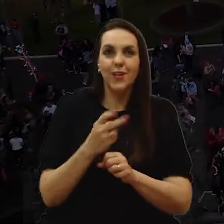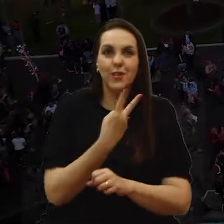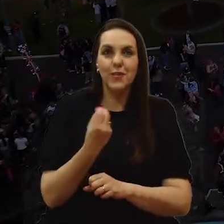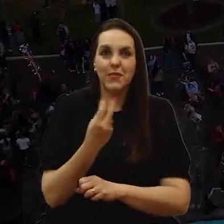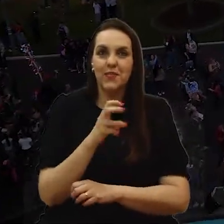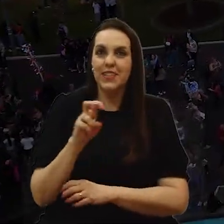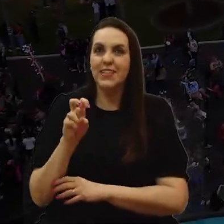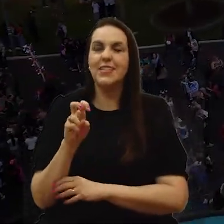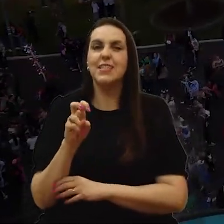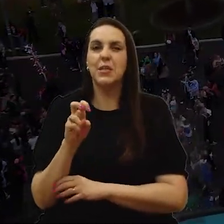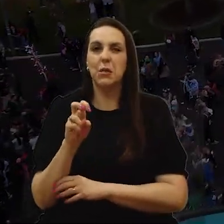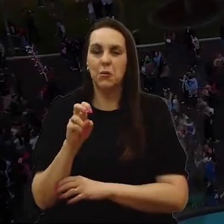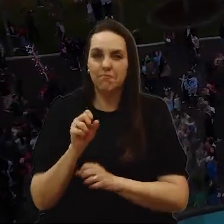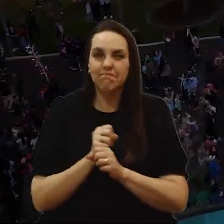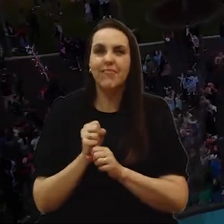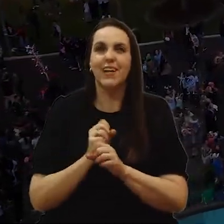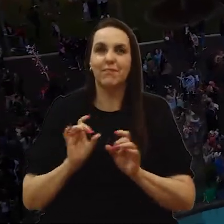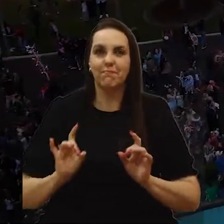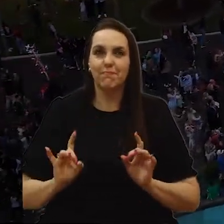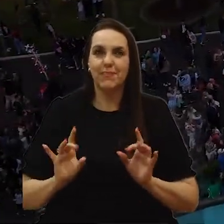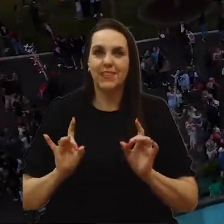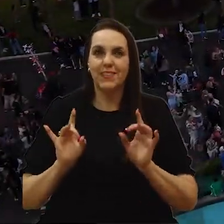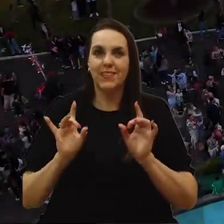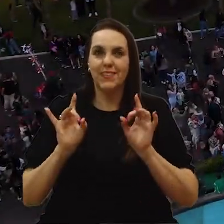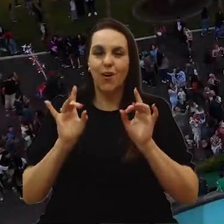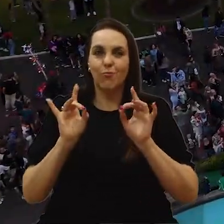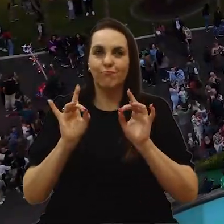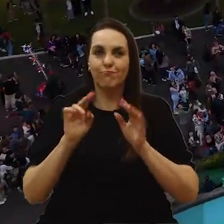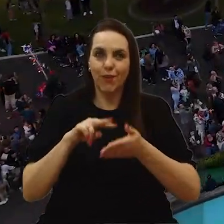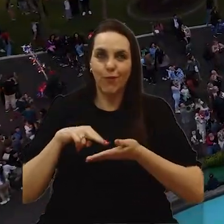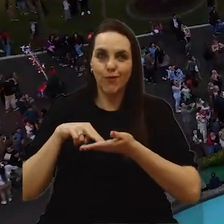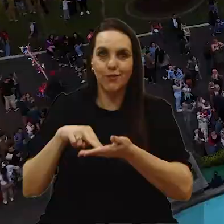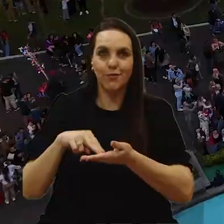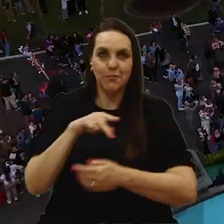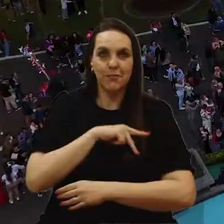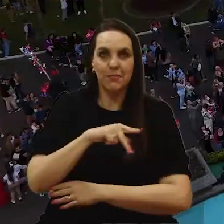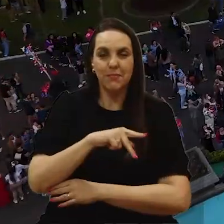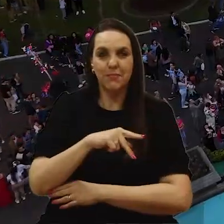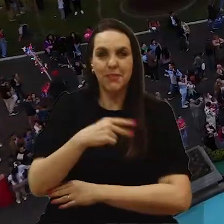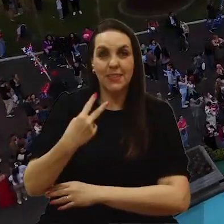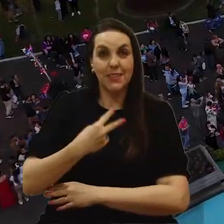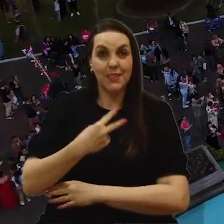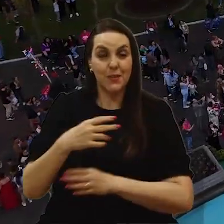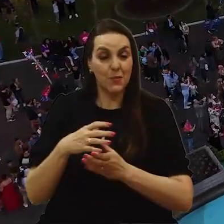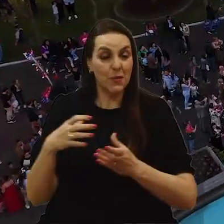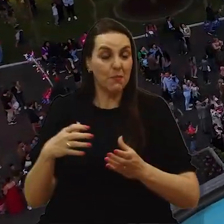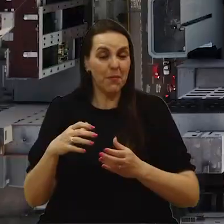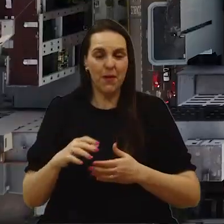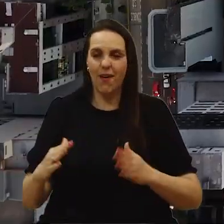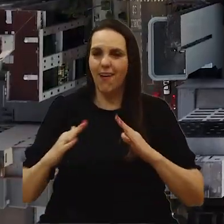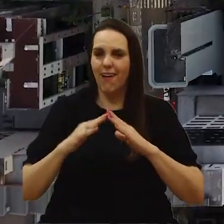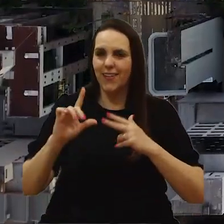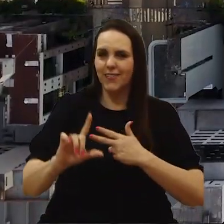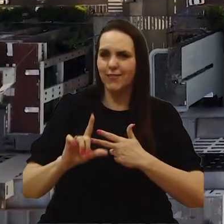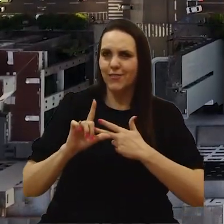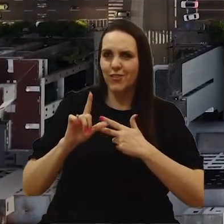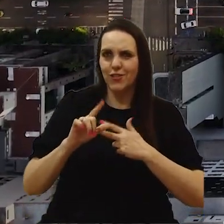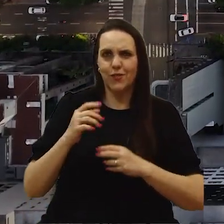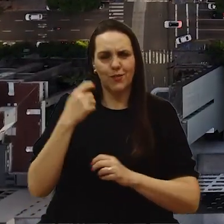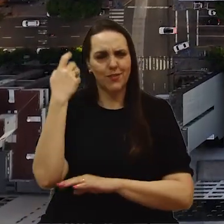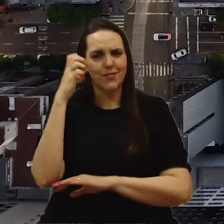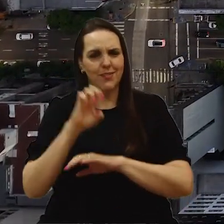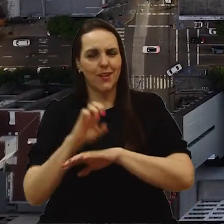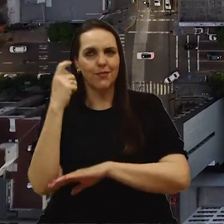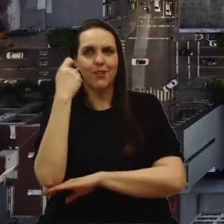Esse ano de 2025 foi um ano muito especial. Assumi a presidência da segunda maior casa legislativa do estado do Rio